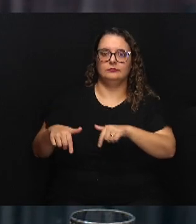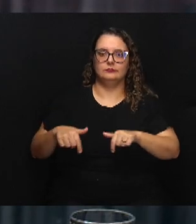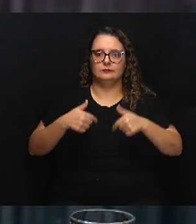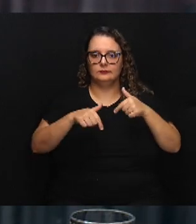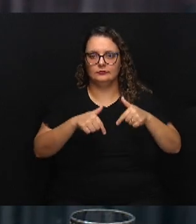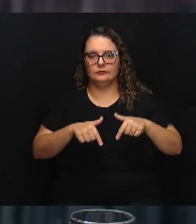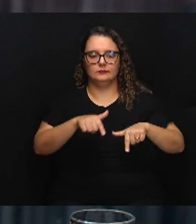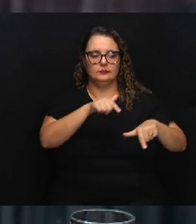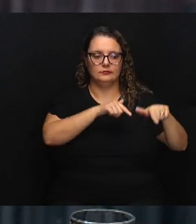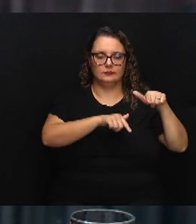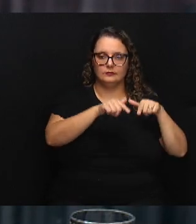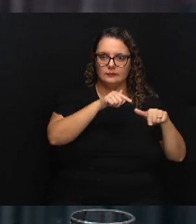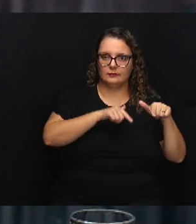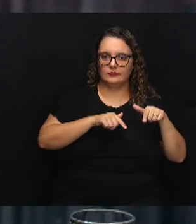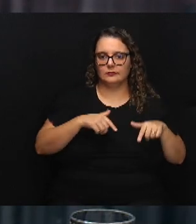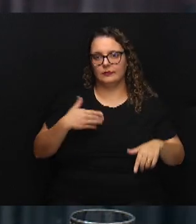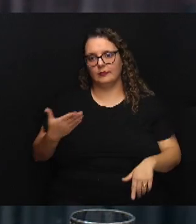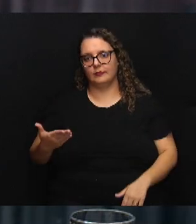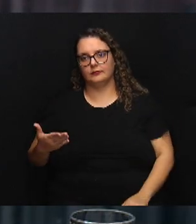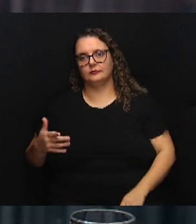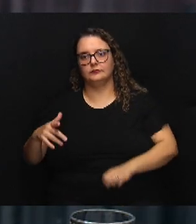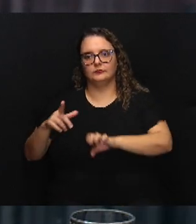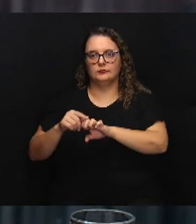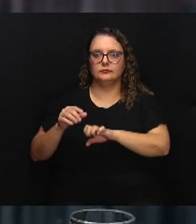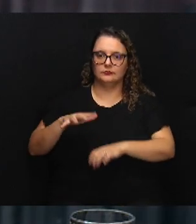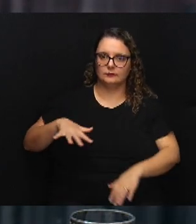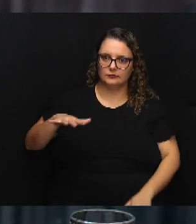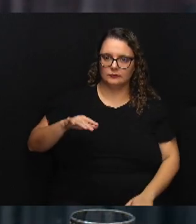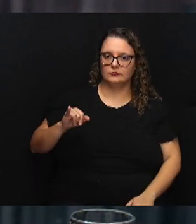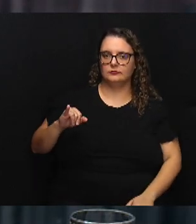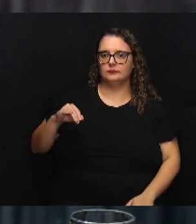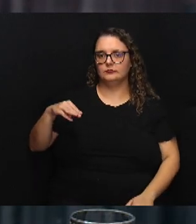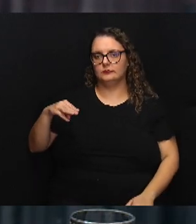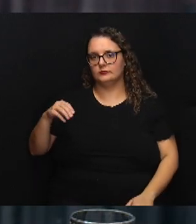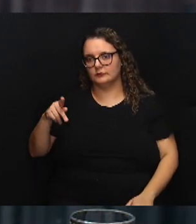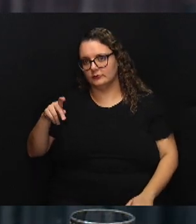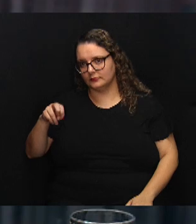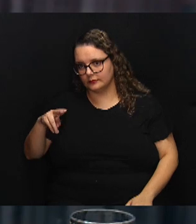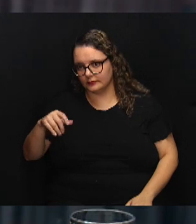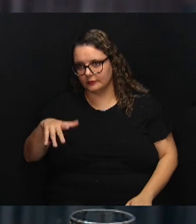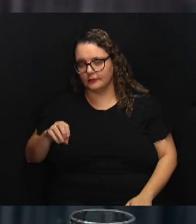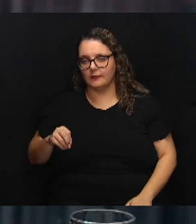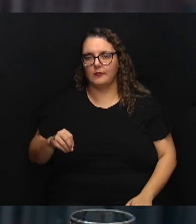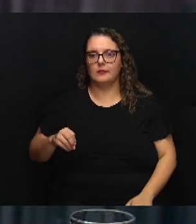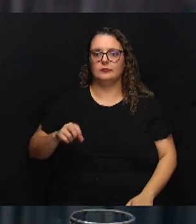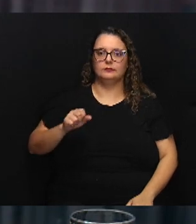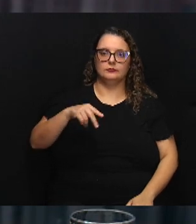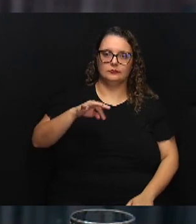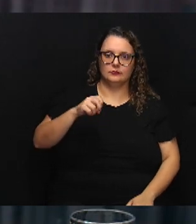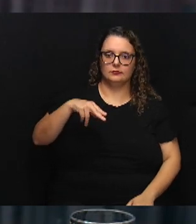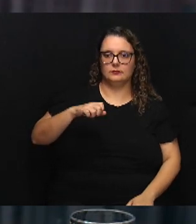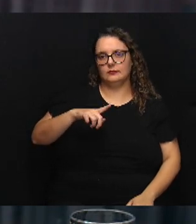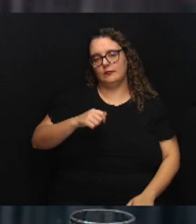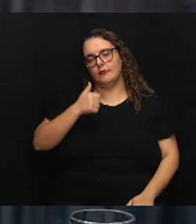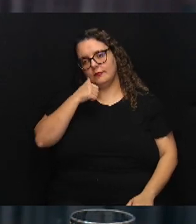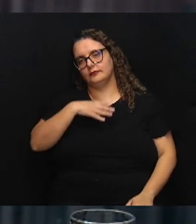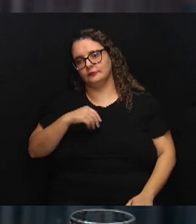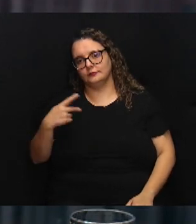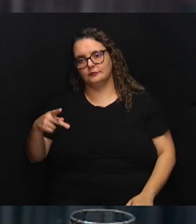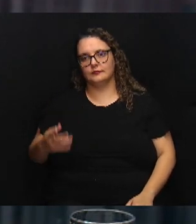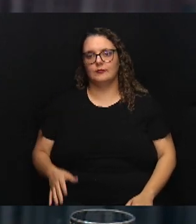de logística, ela está empreendendo na parte de importação, e a Antonella, que é a filha deles, hoje